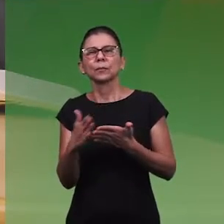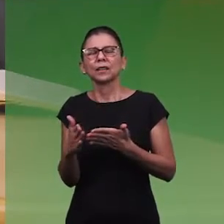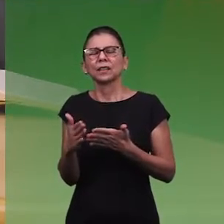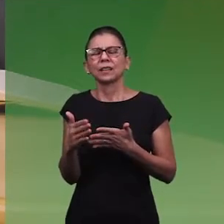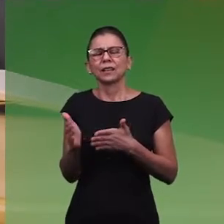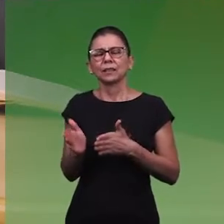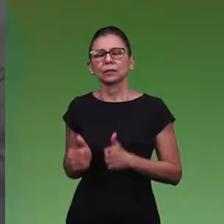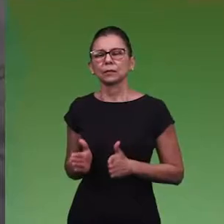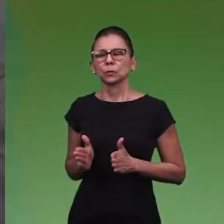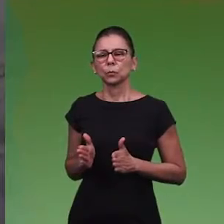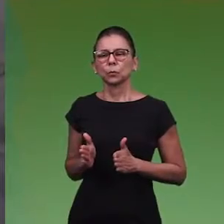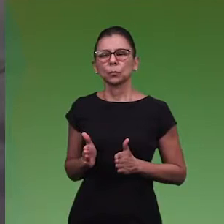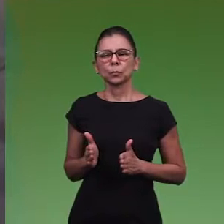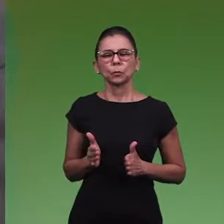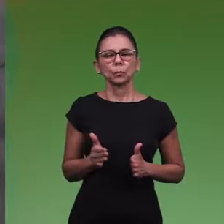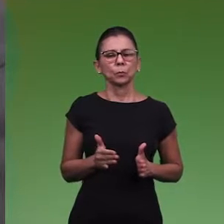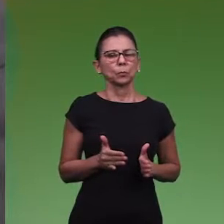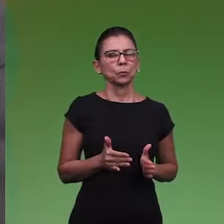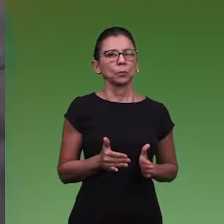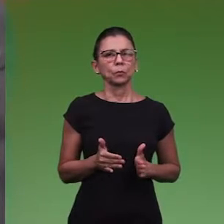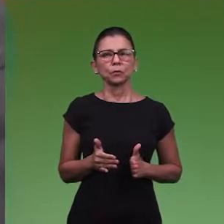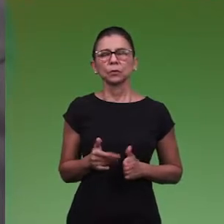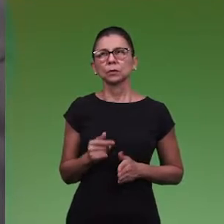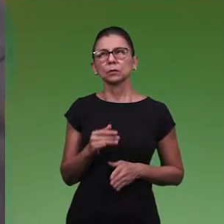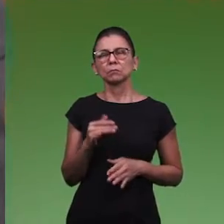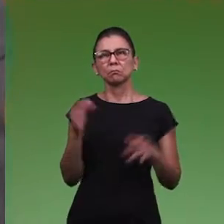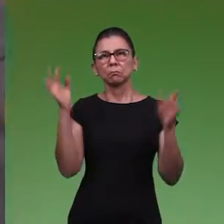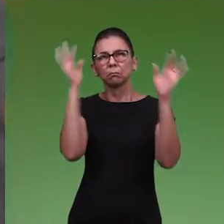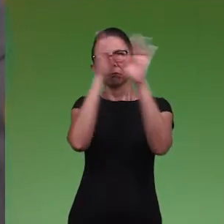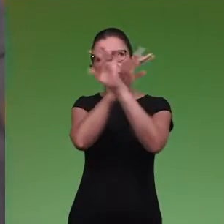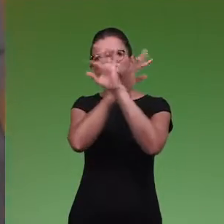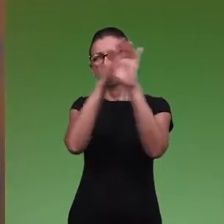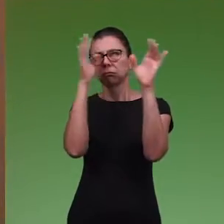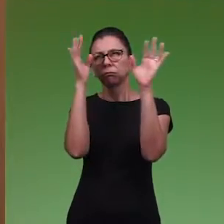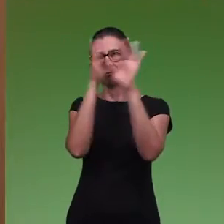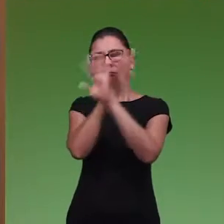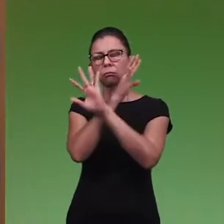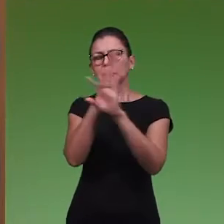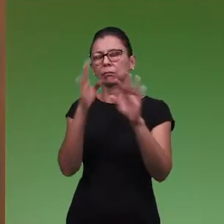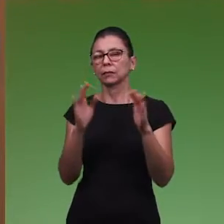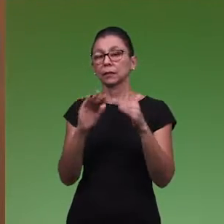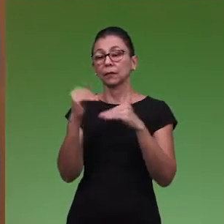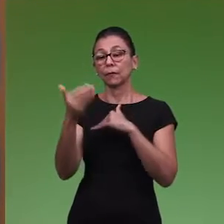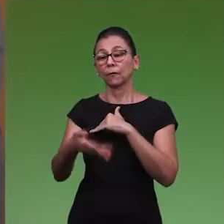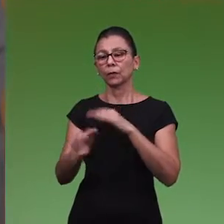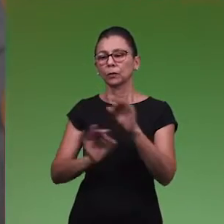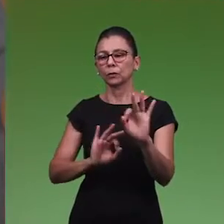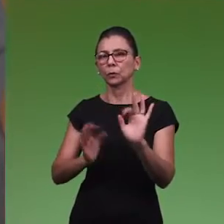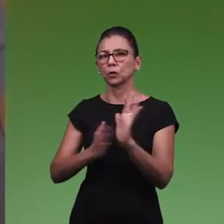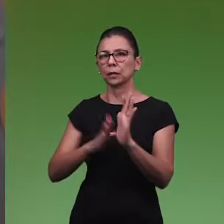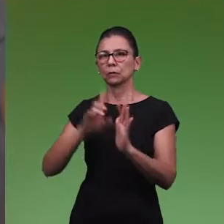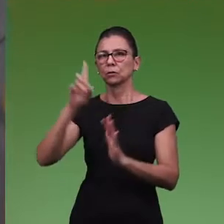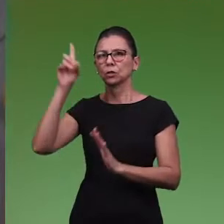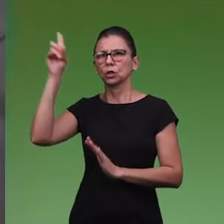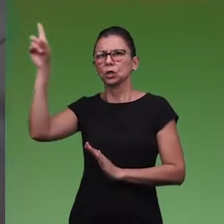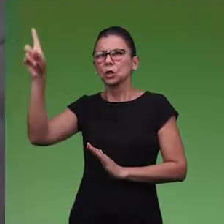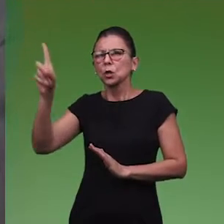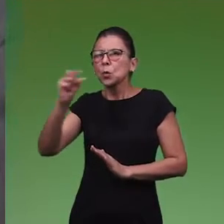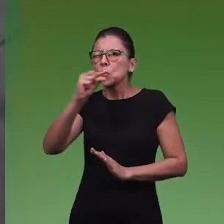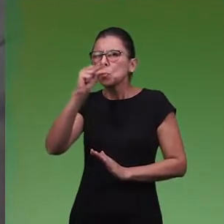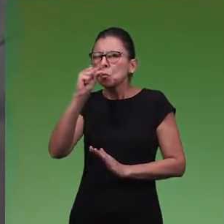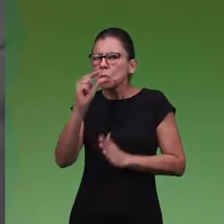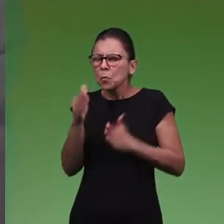cair, no início você não está percebendo que ela está fora do projeto de Deus, mas ela desviou